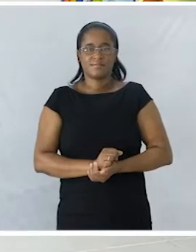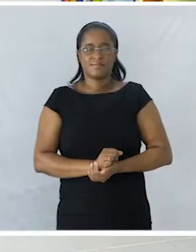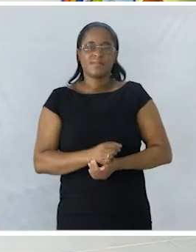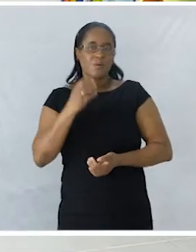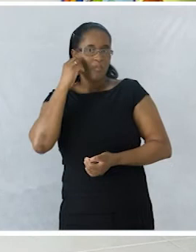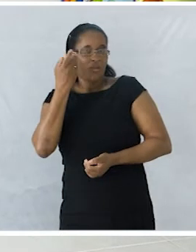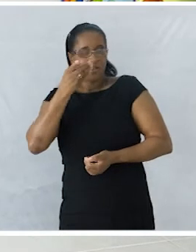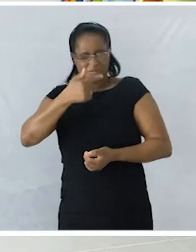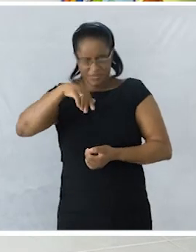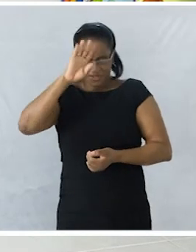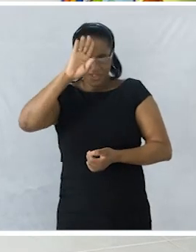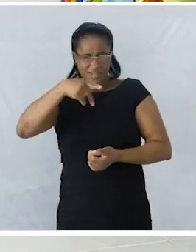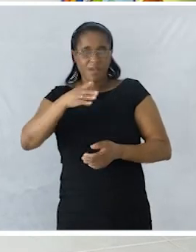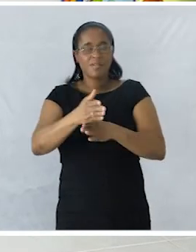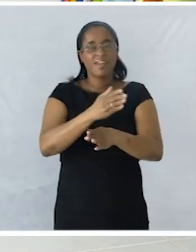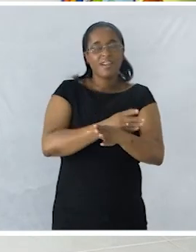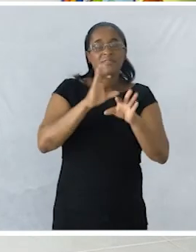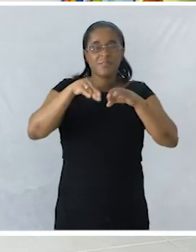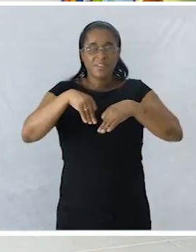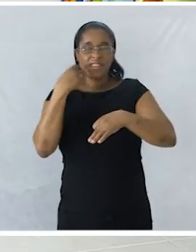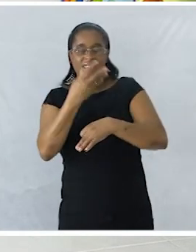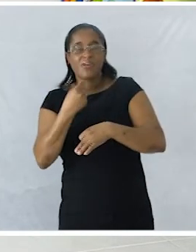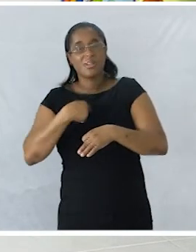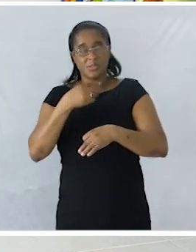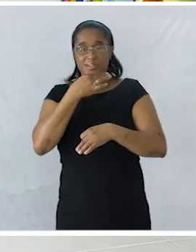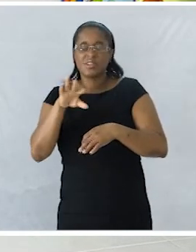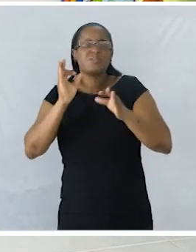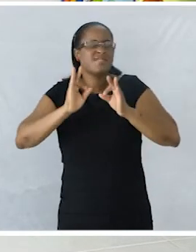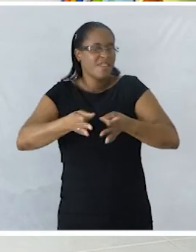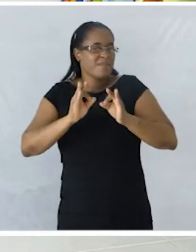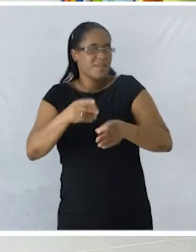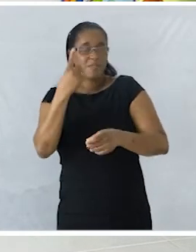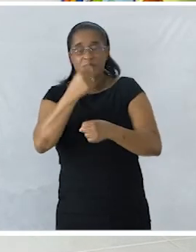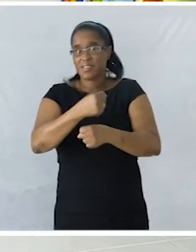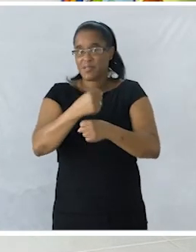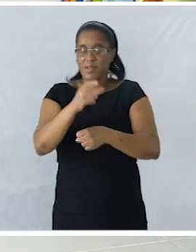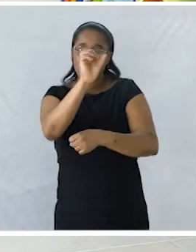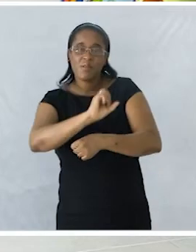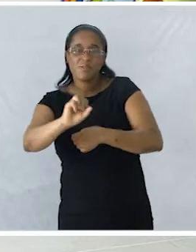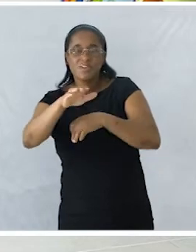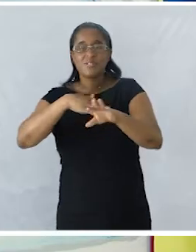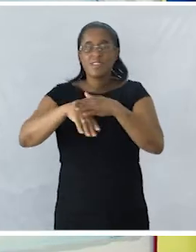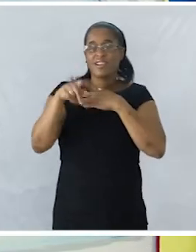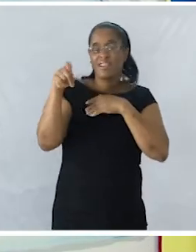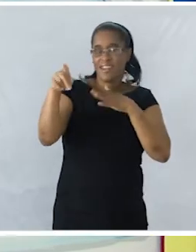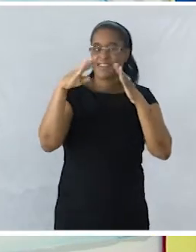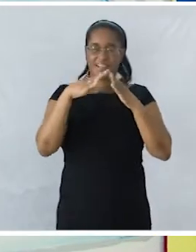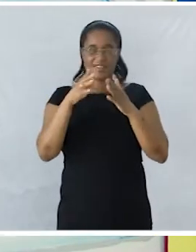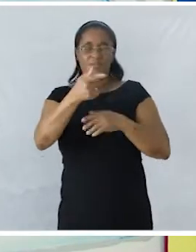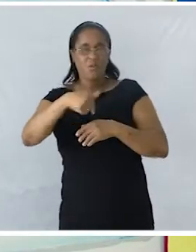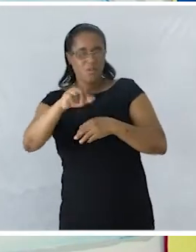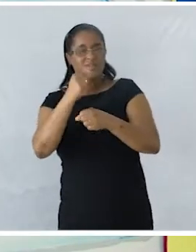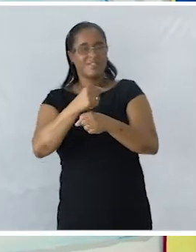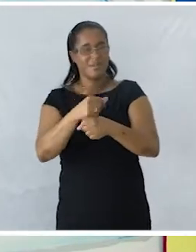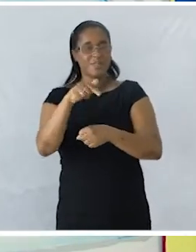Como sabem, antes de terminar a nossa aula, eu deixo sempre um exercício para vocês praticarem lá em casa. O nosso exercício